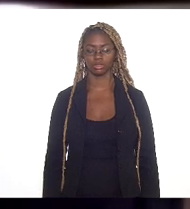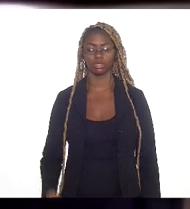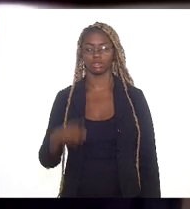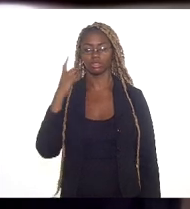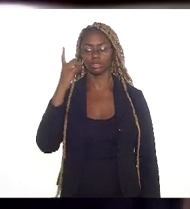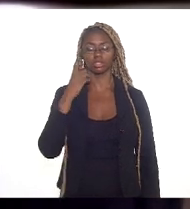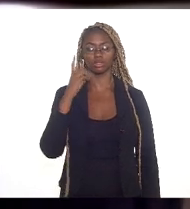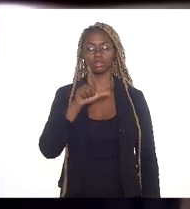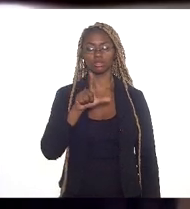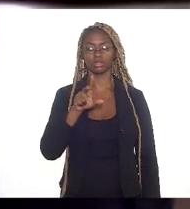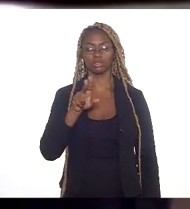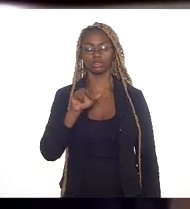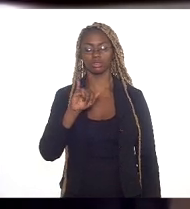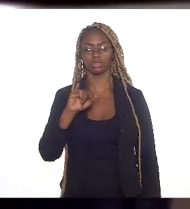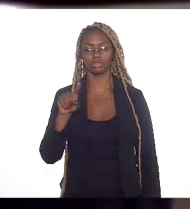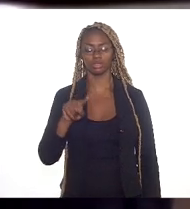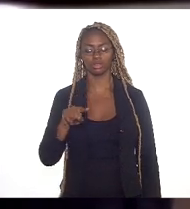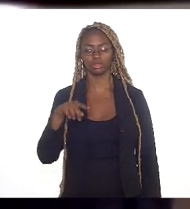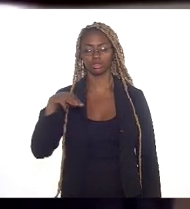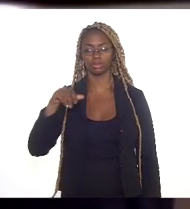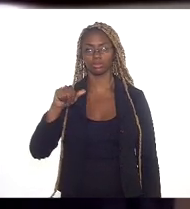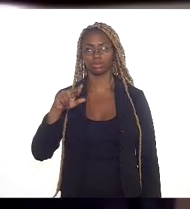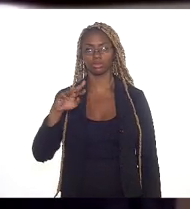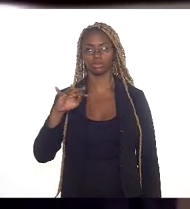Deputado Luiz Martins.